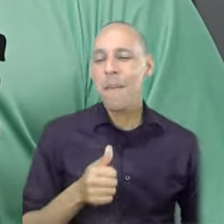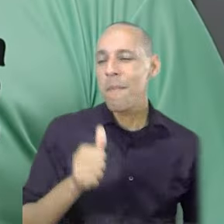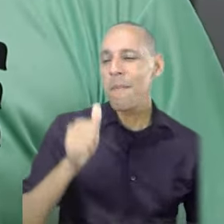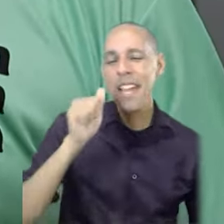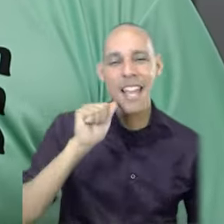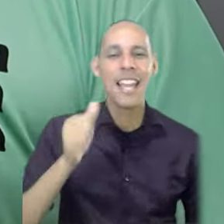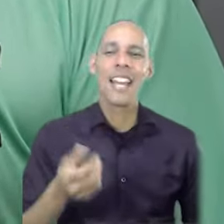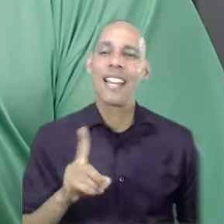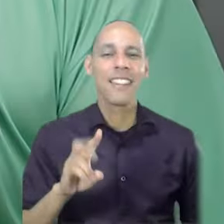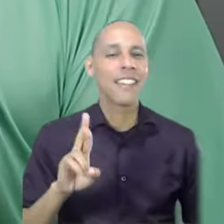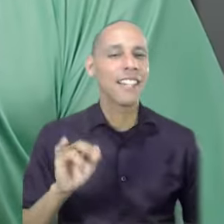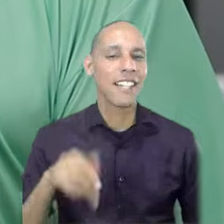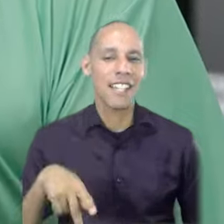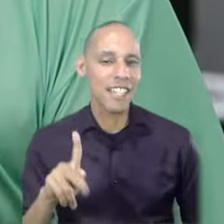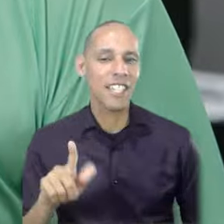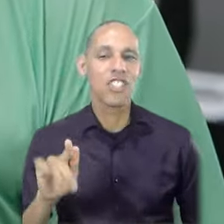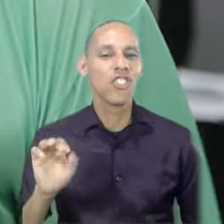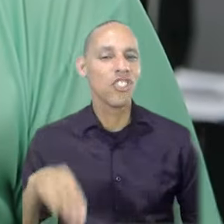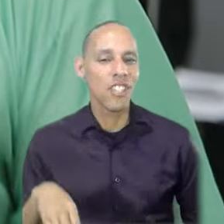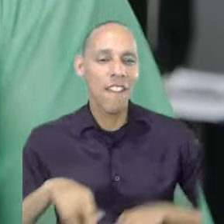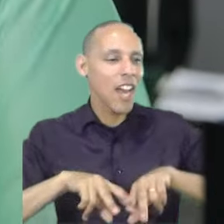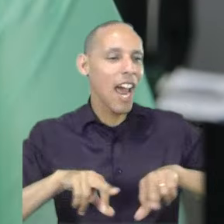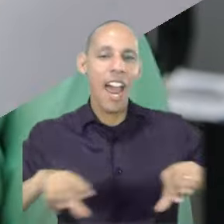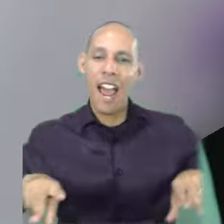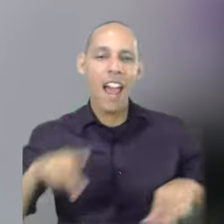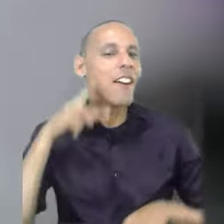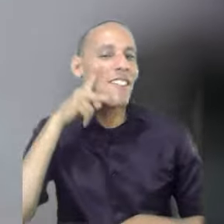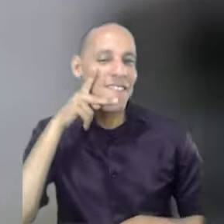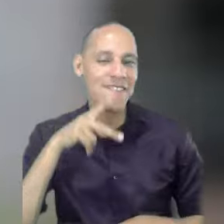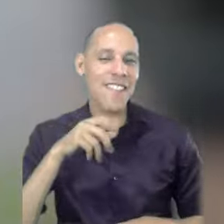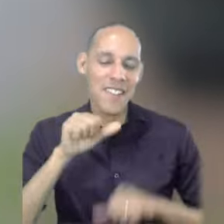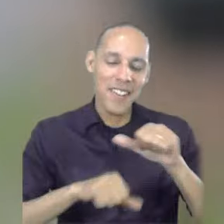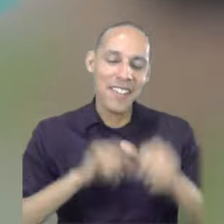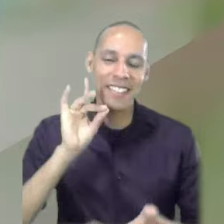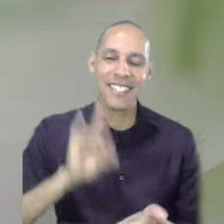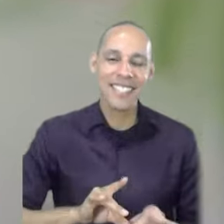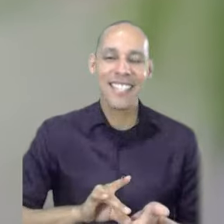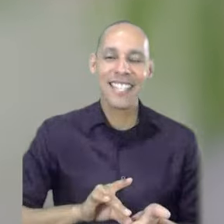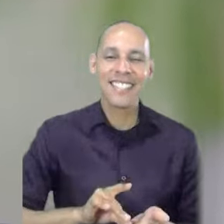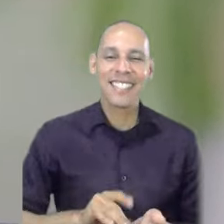e assim por diante. Então, é um sonho que virou realidade.